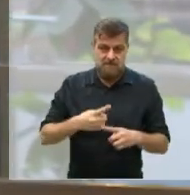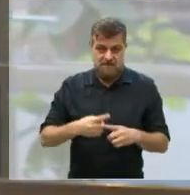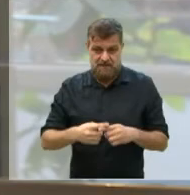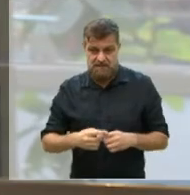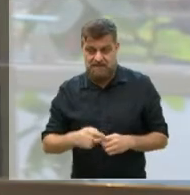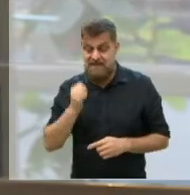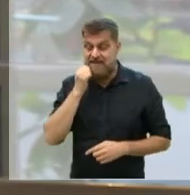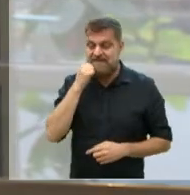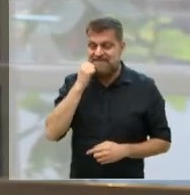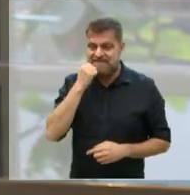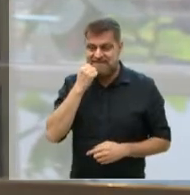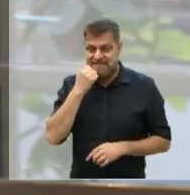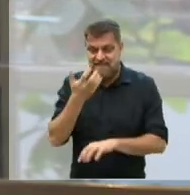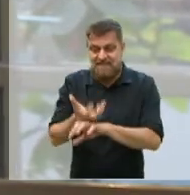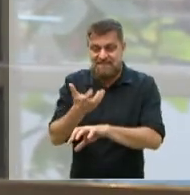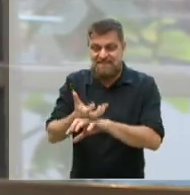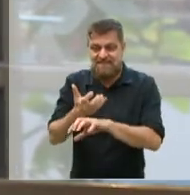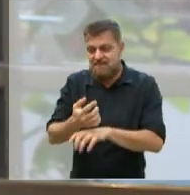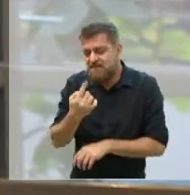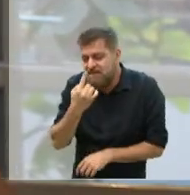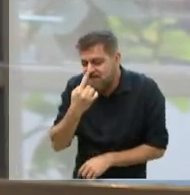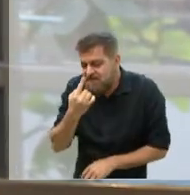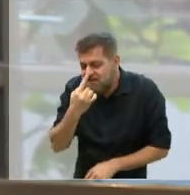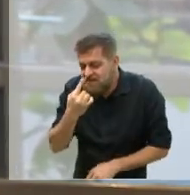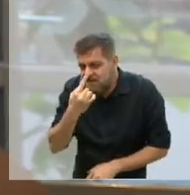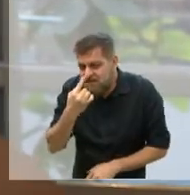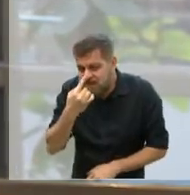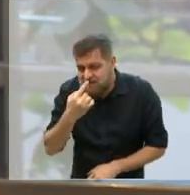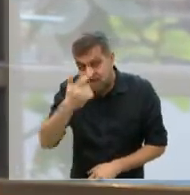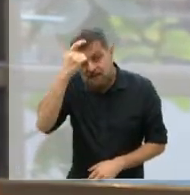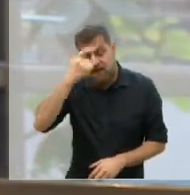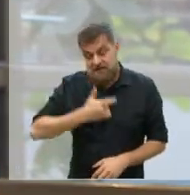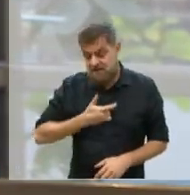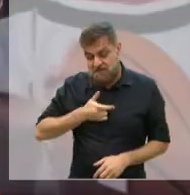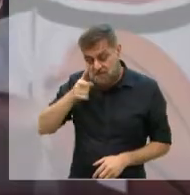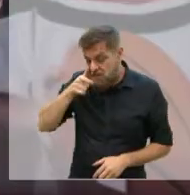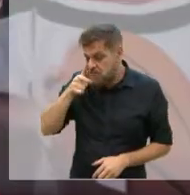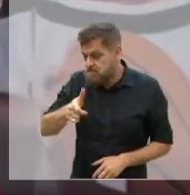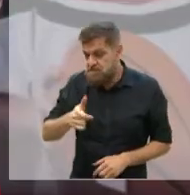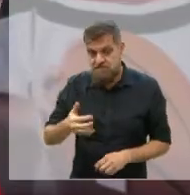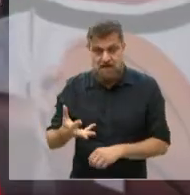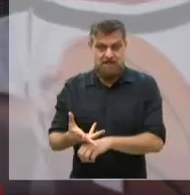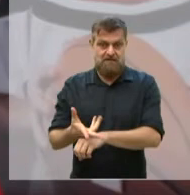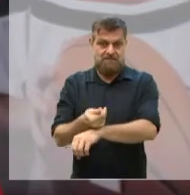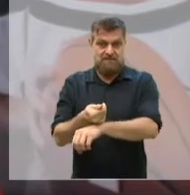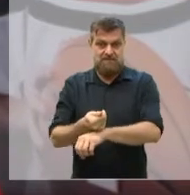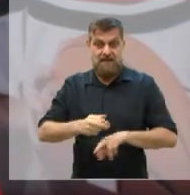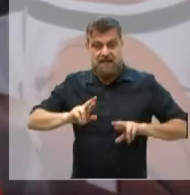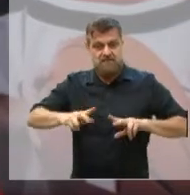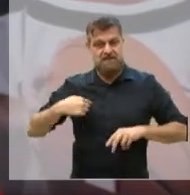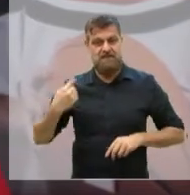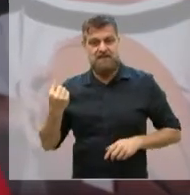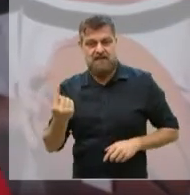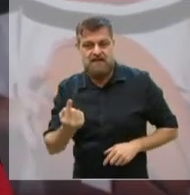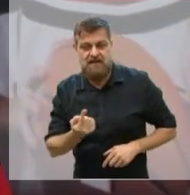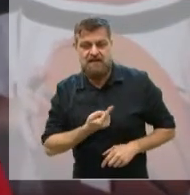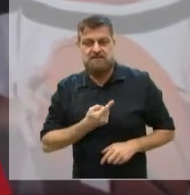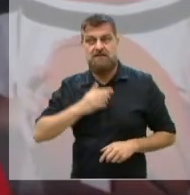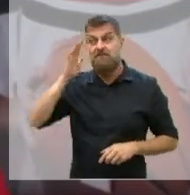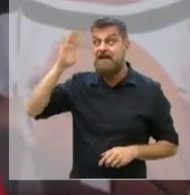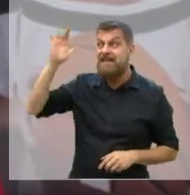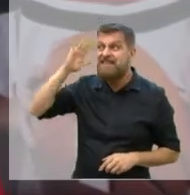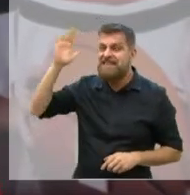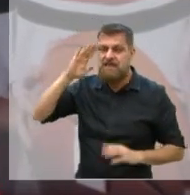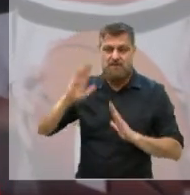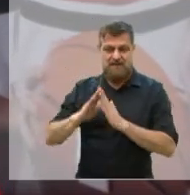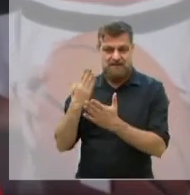Porque ciências é minha matéria preferida também, né? Eu achei incrível. É diferente, a gente sai um pouco da teoria da